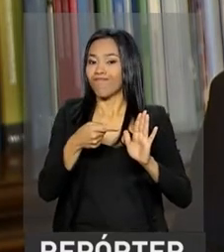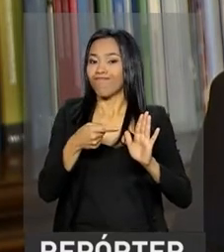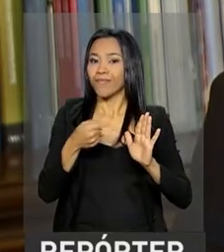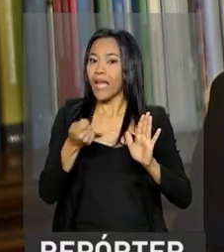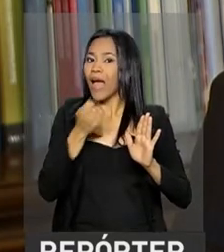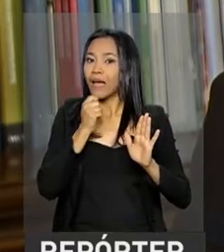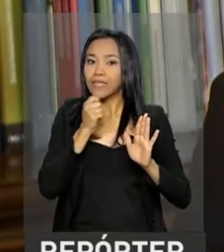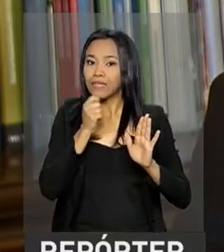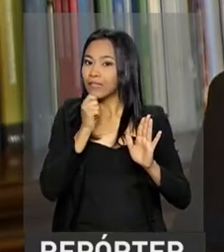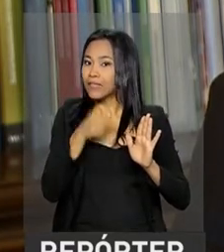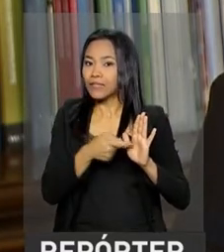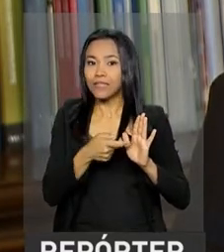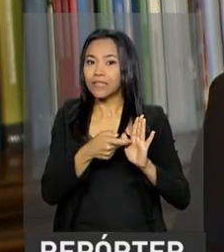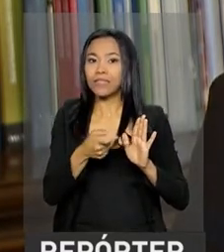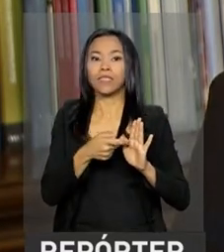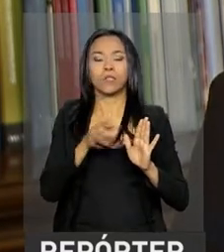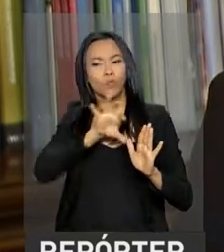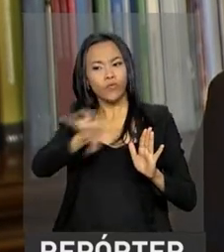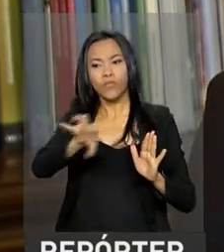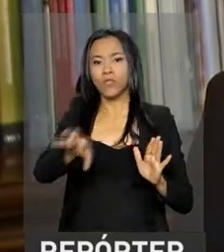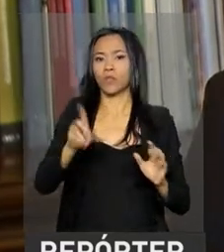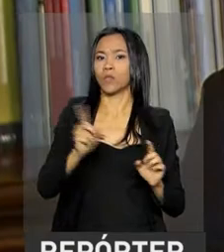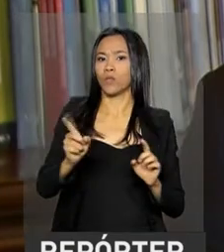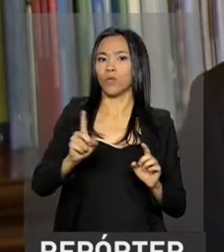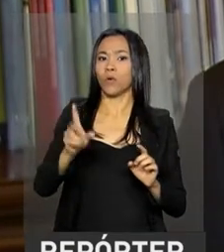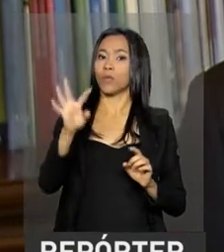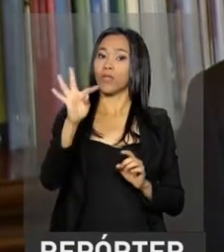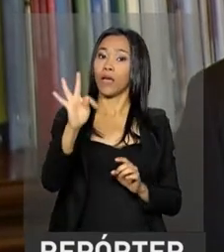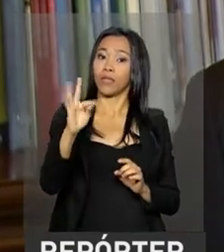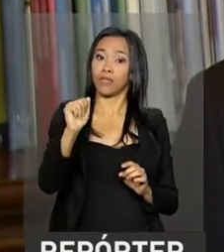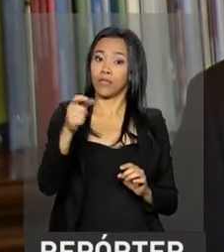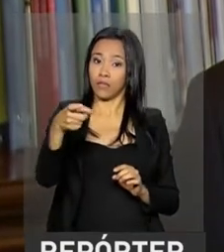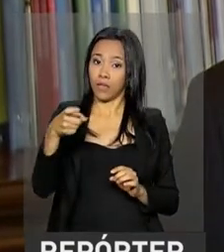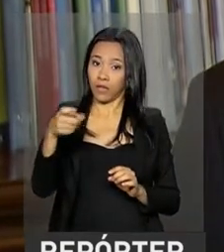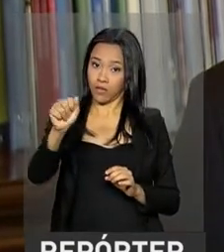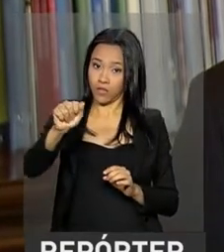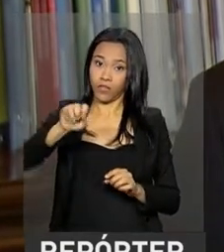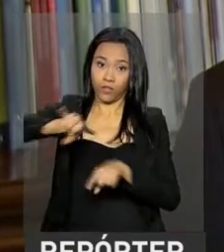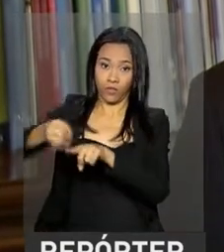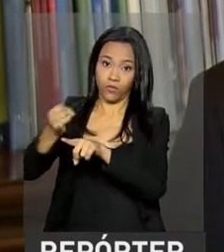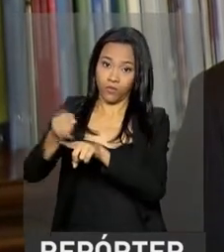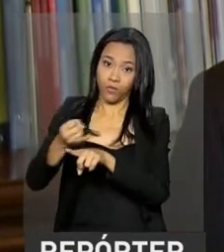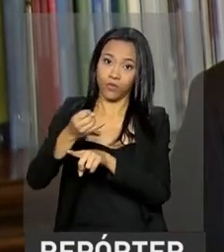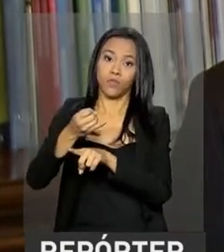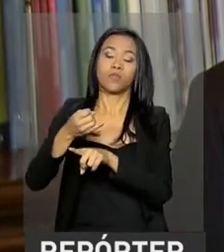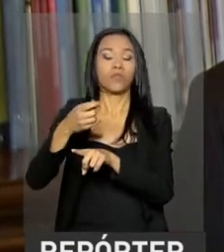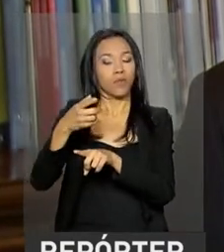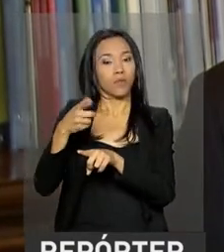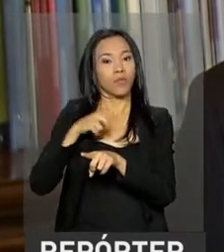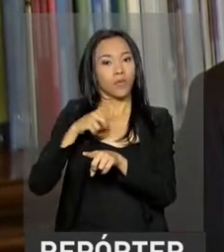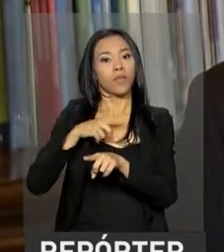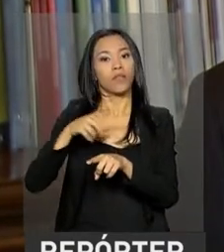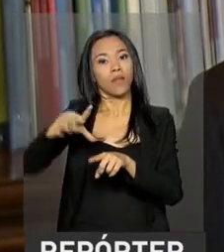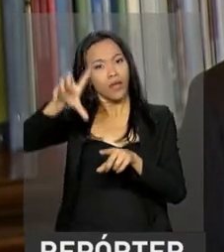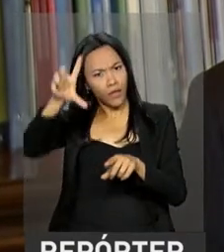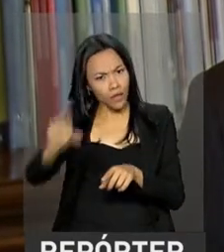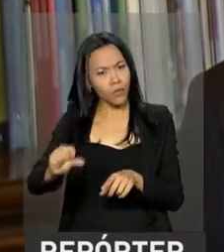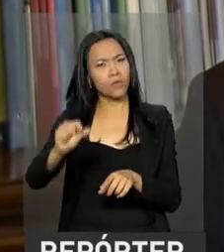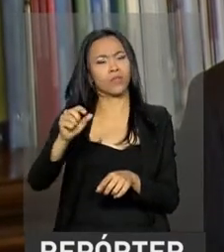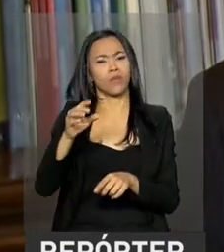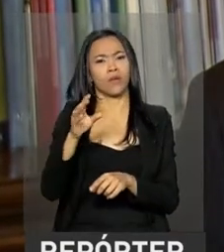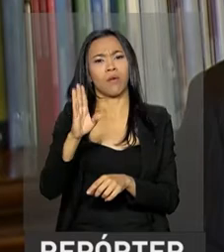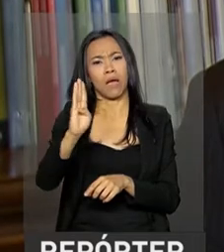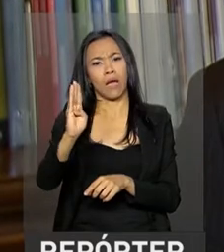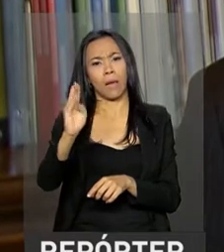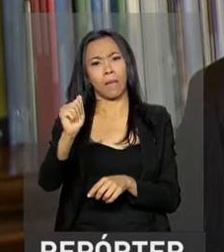totalmente impactados na taxa de juro além da redução da taxa básica de juros da economia que